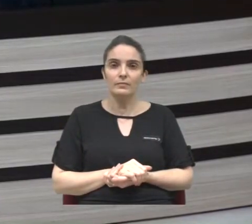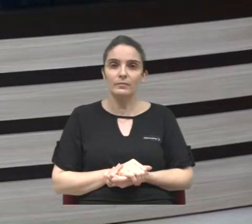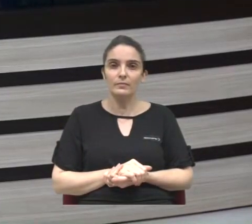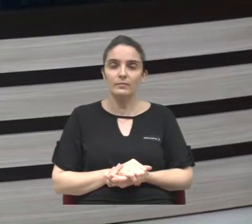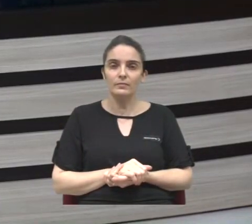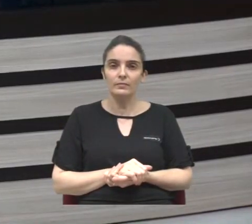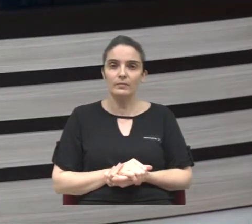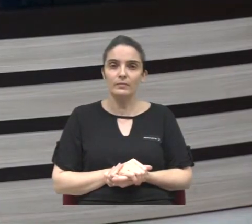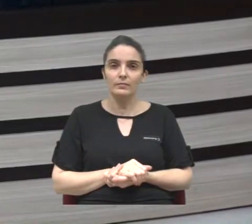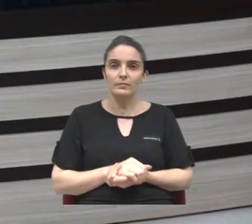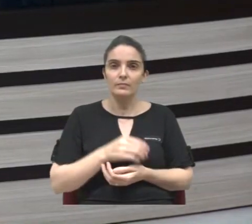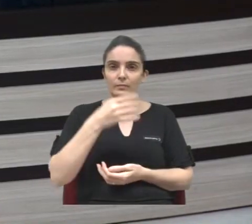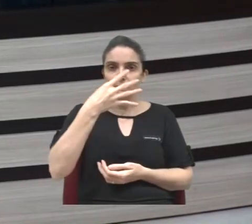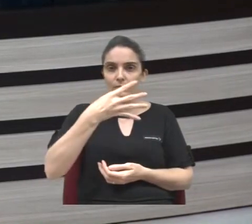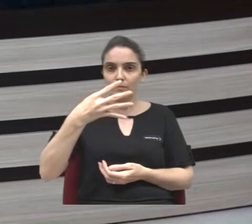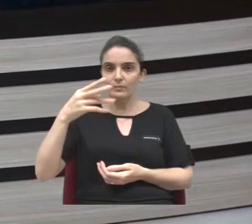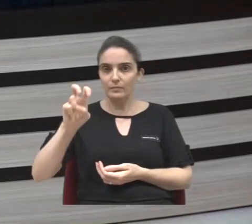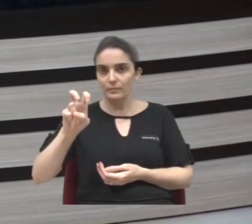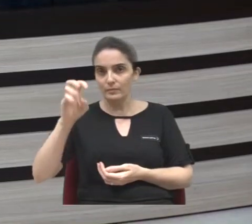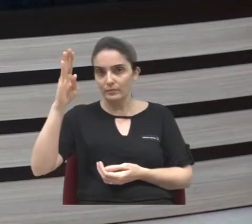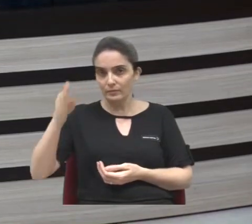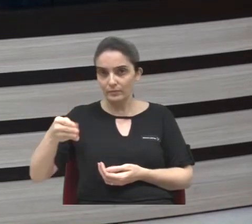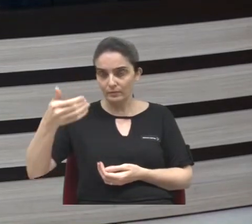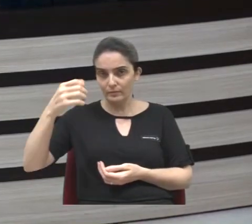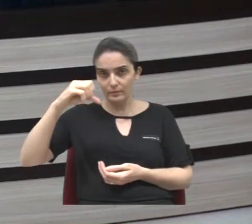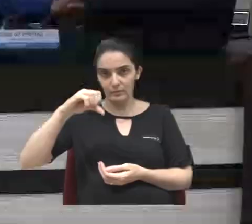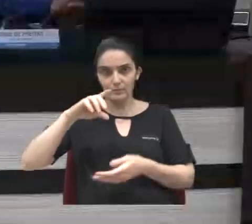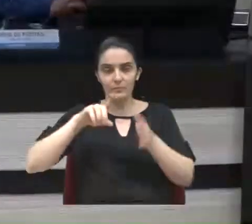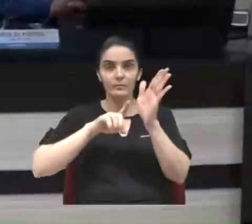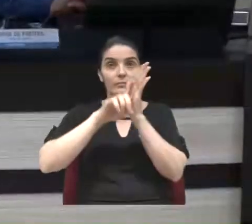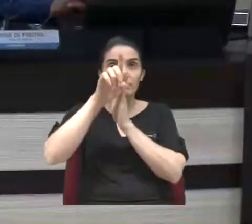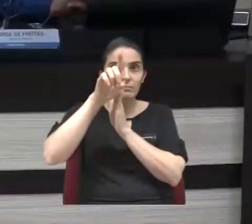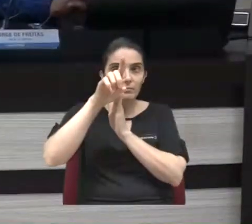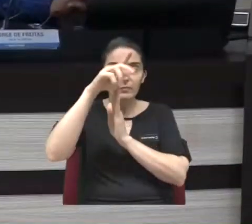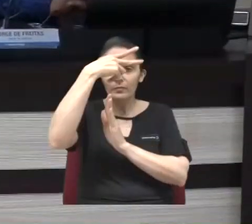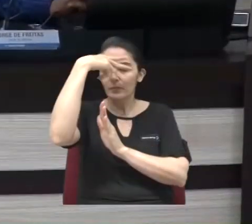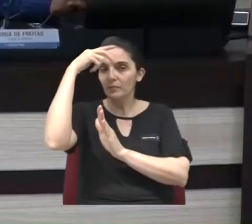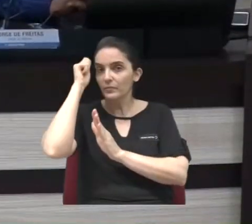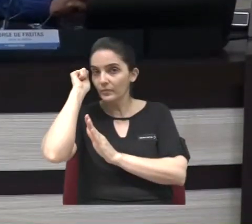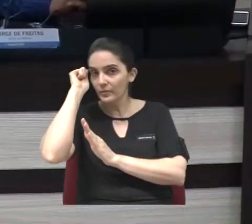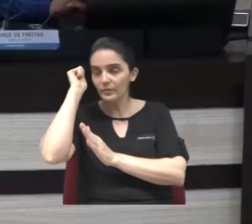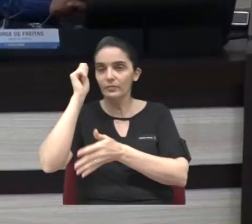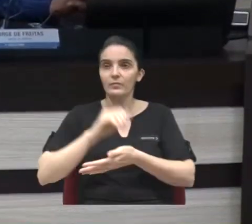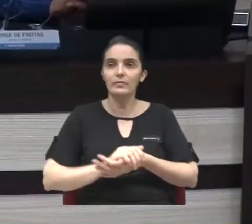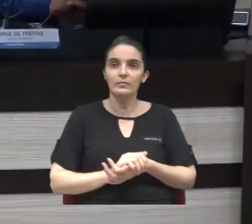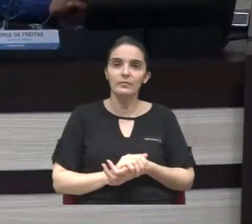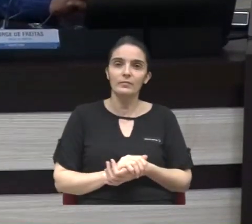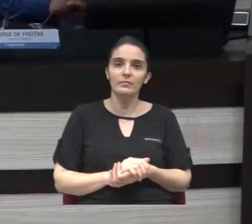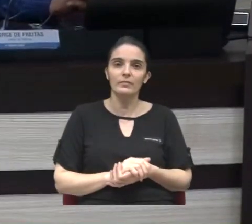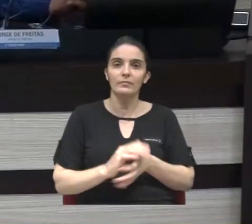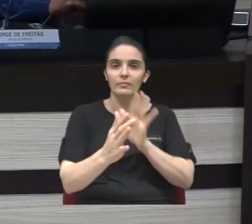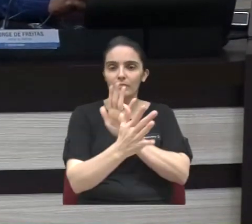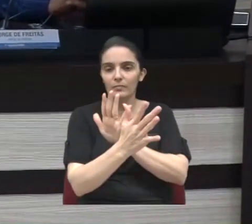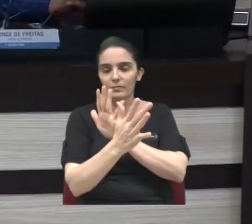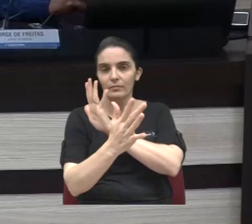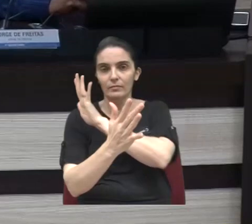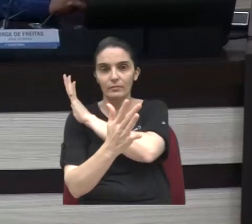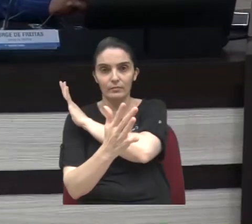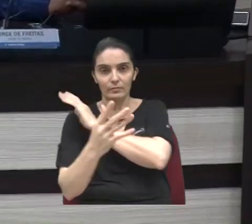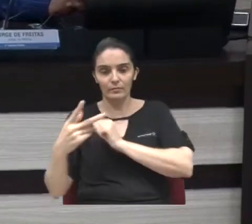Requerimento 445/2019 requer informações ao Poder Executivo sobre a fila de cirurgias